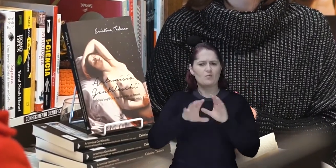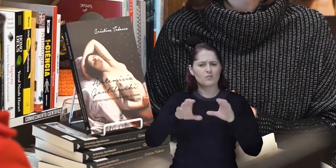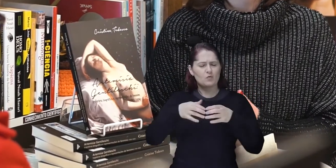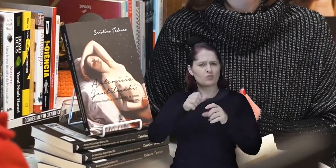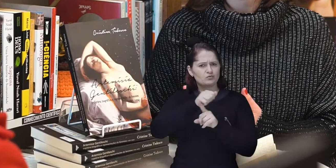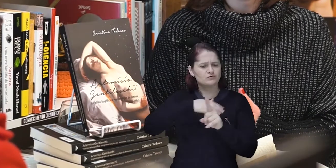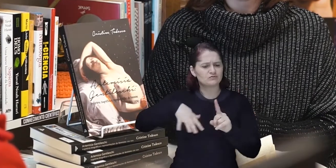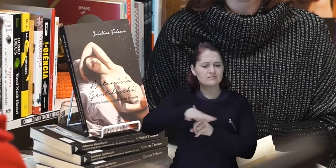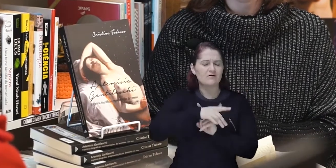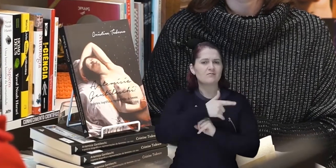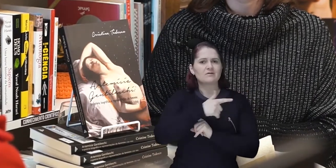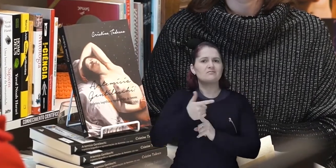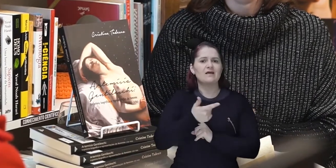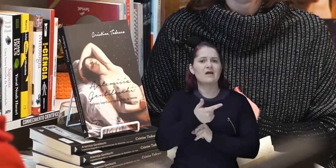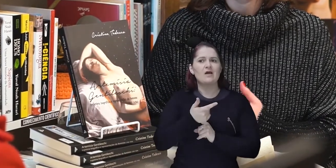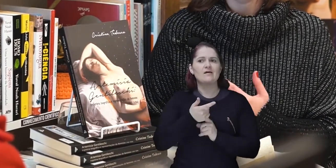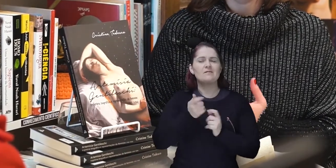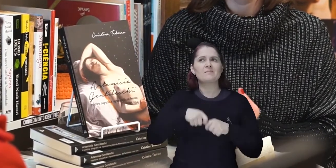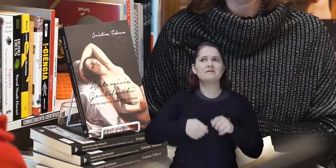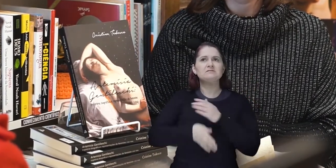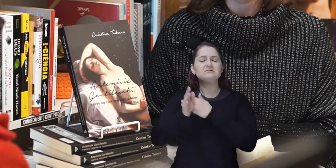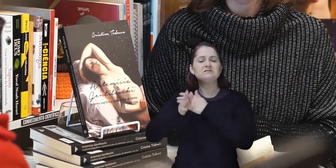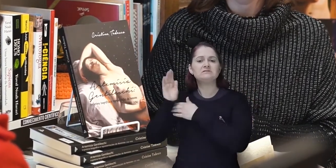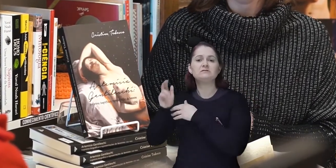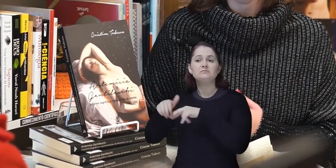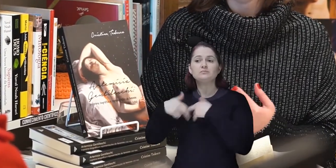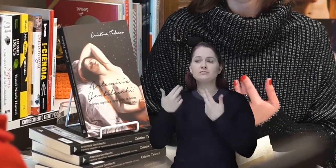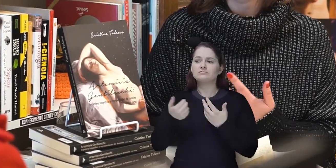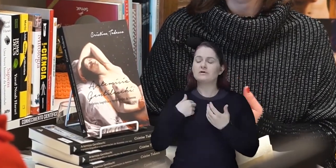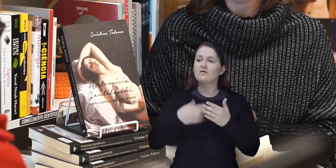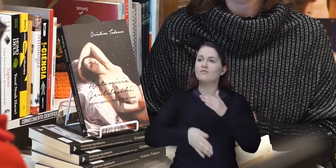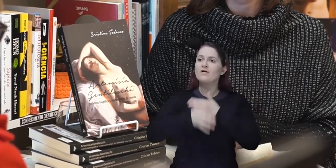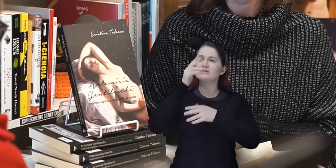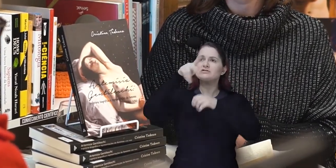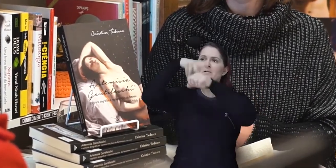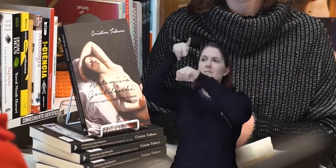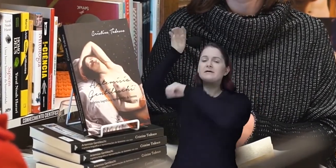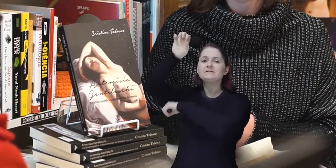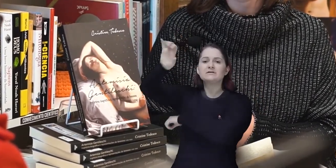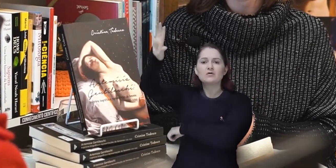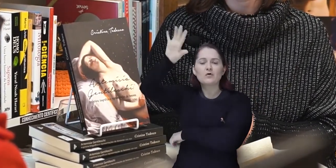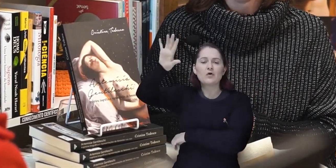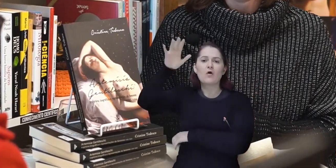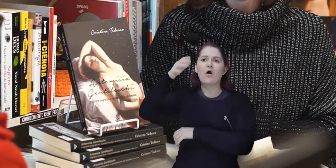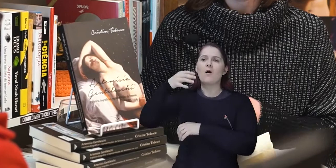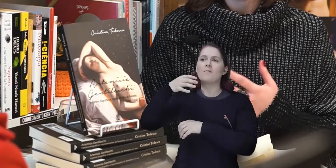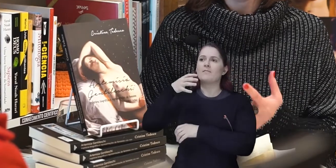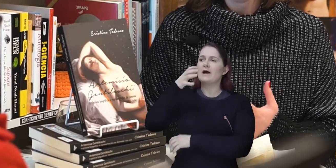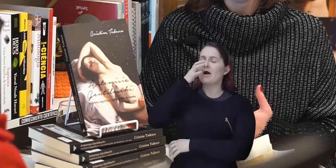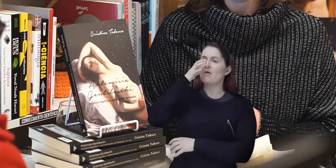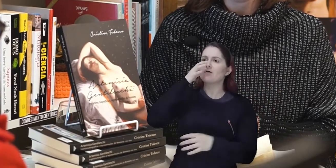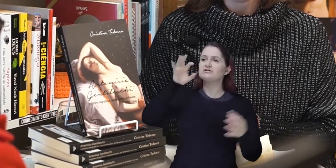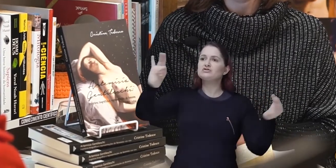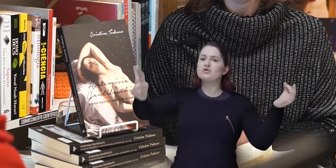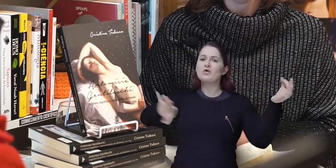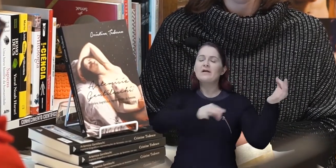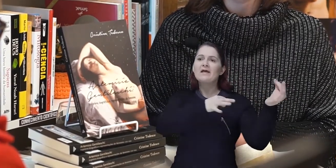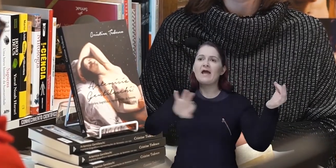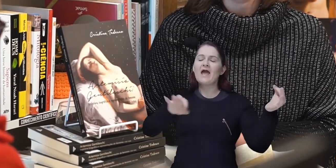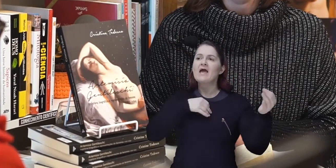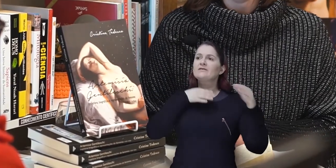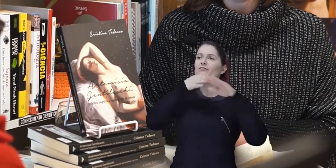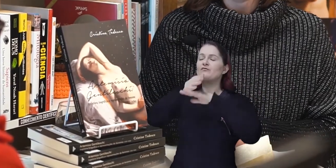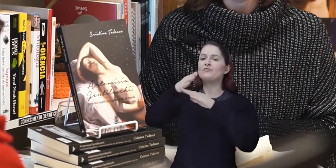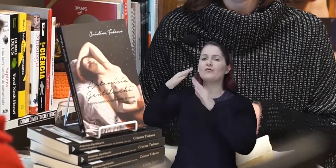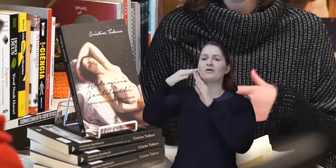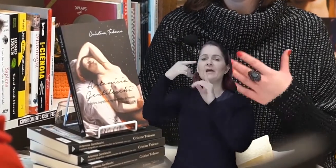família de trabalhadores operários, então residir um ano na Itália, estudar numa universidade de Veneza, frequentar teatros